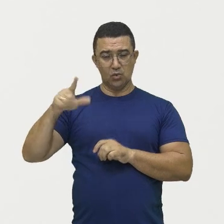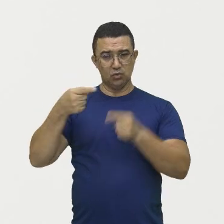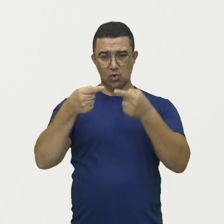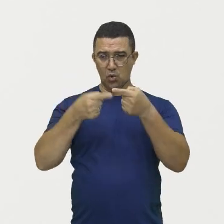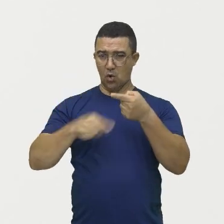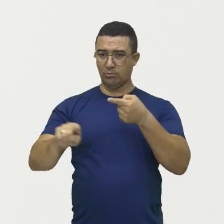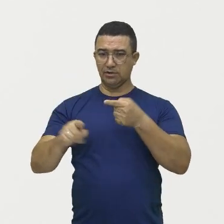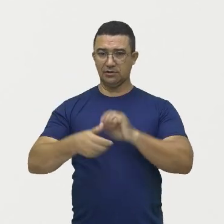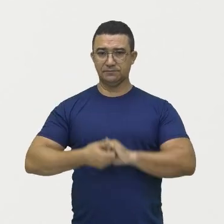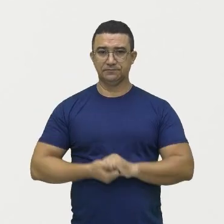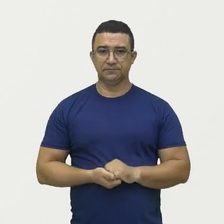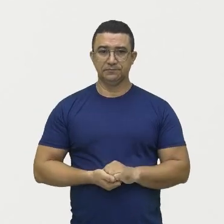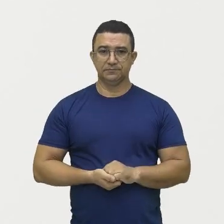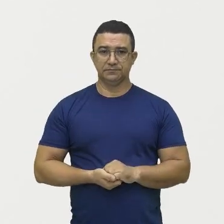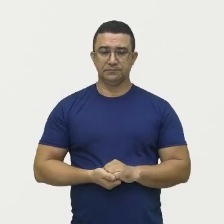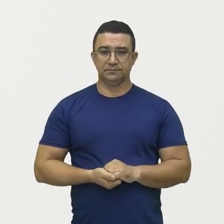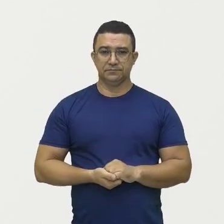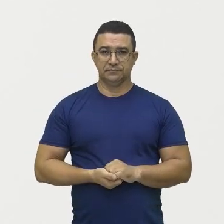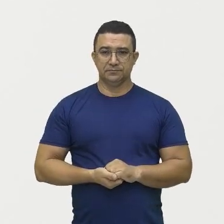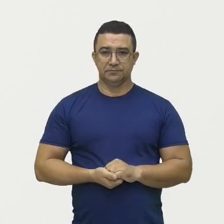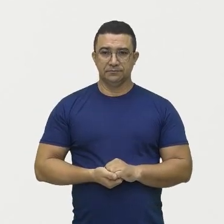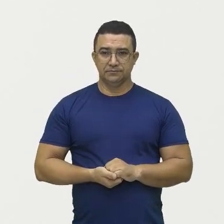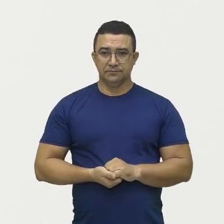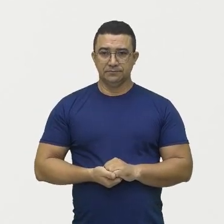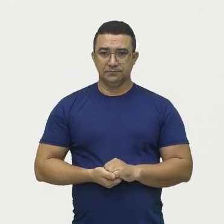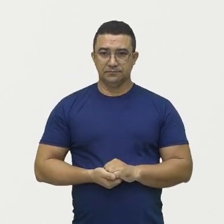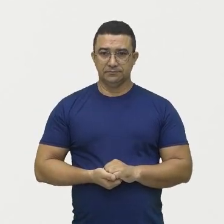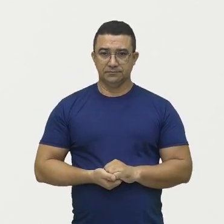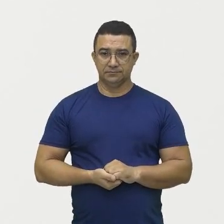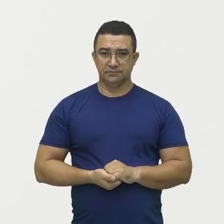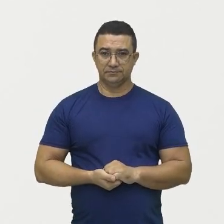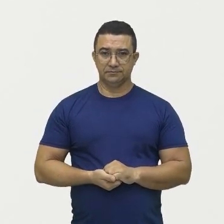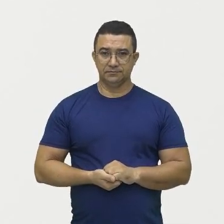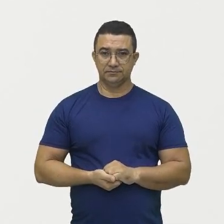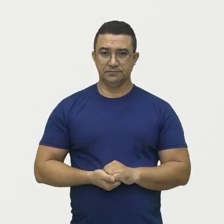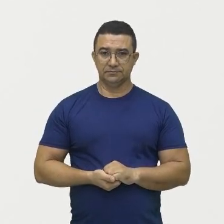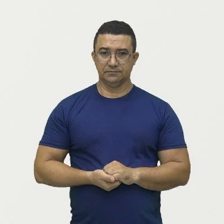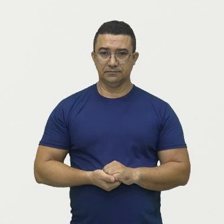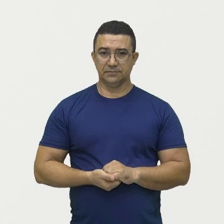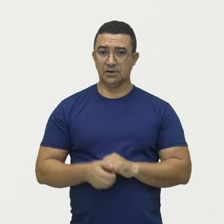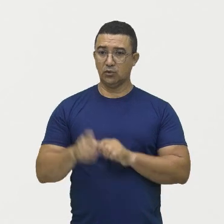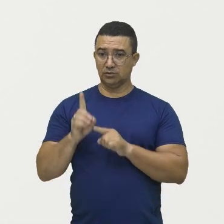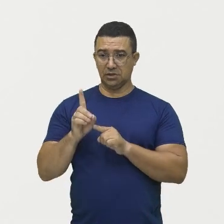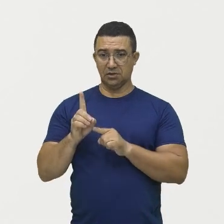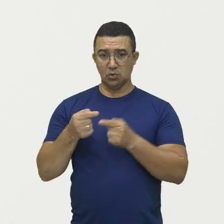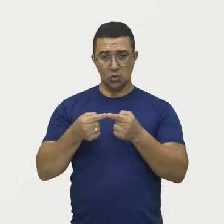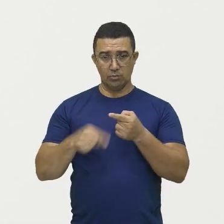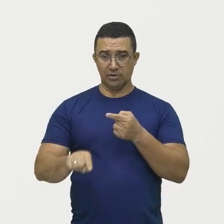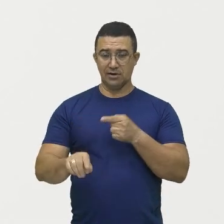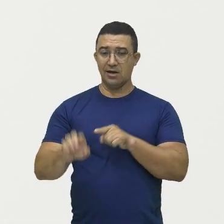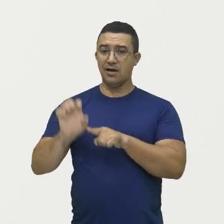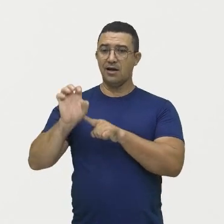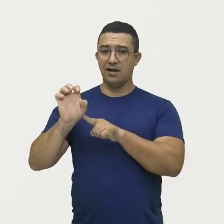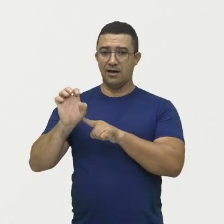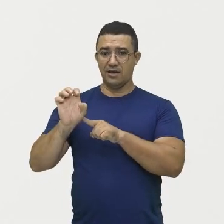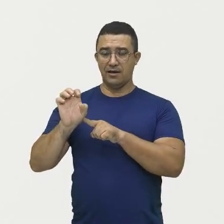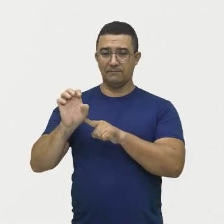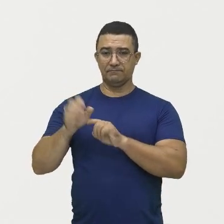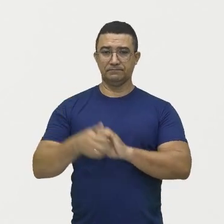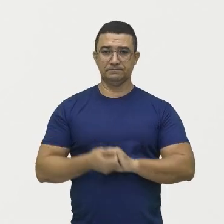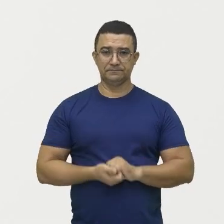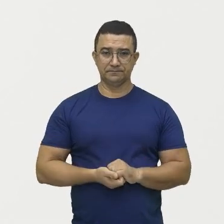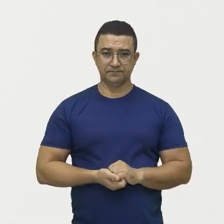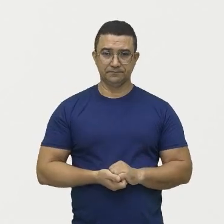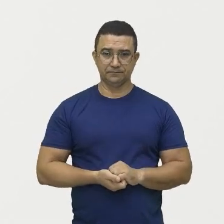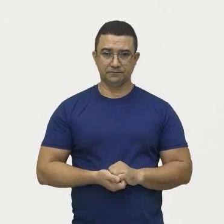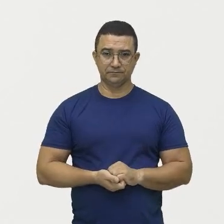you should save the environment está errada. Letra D, então, portanto, não está correta. Na letra E eu tenho, you